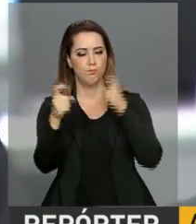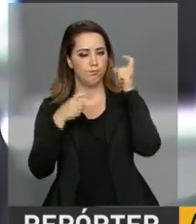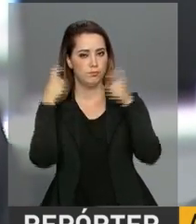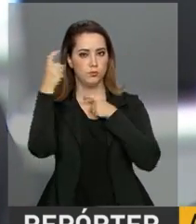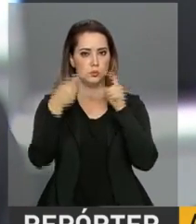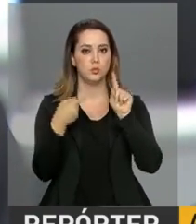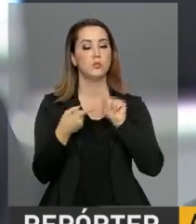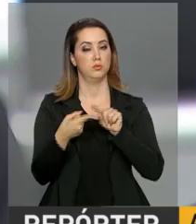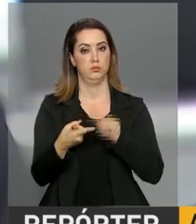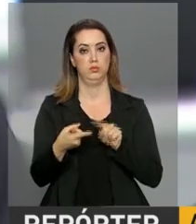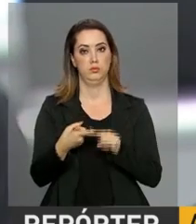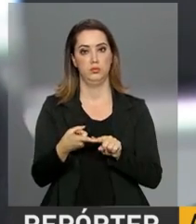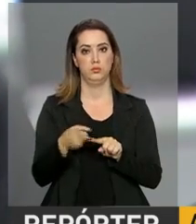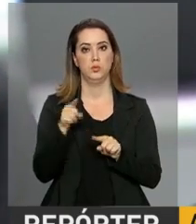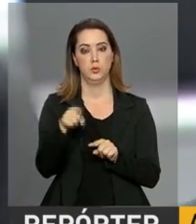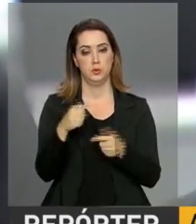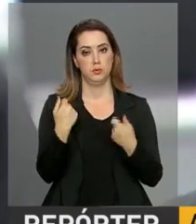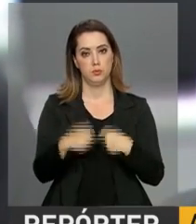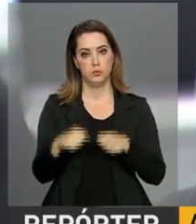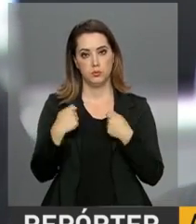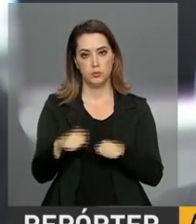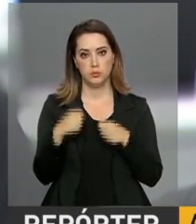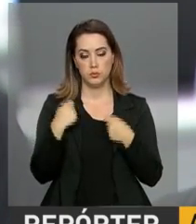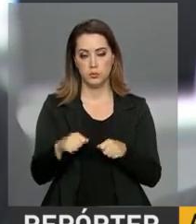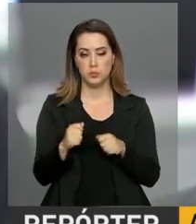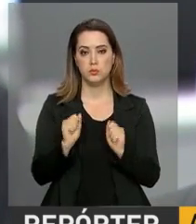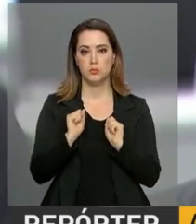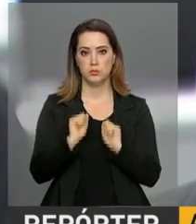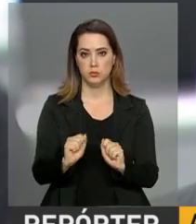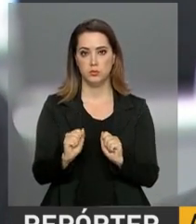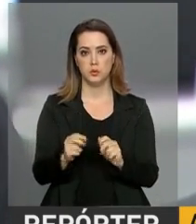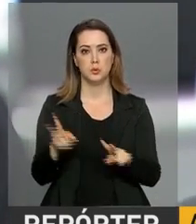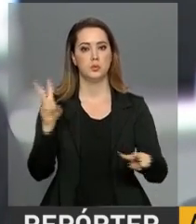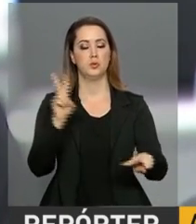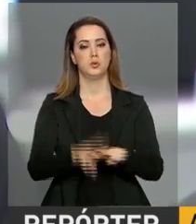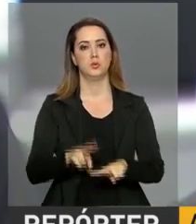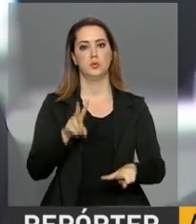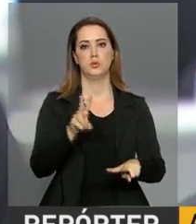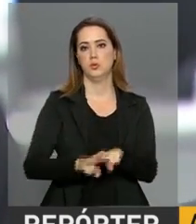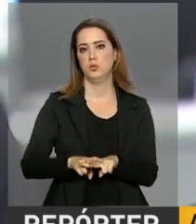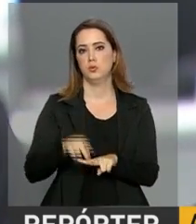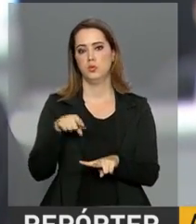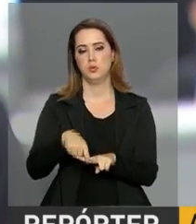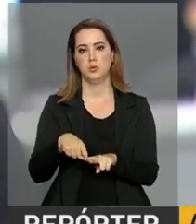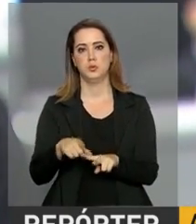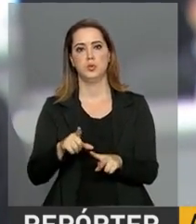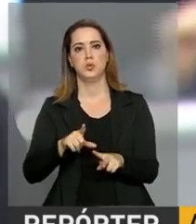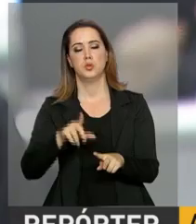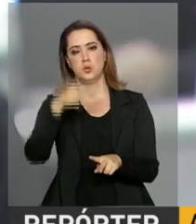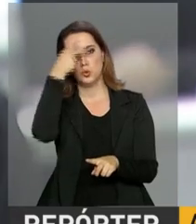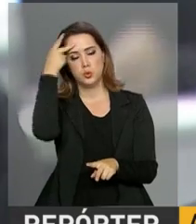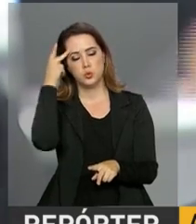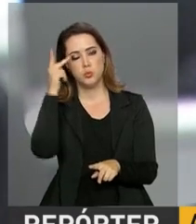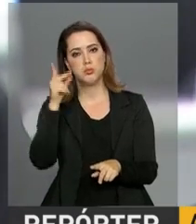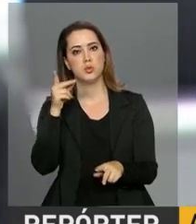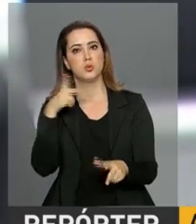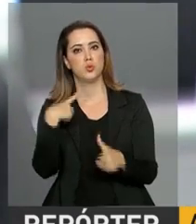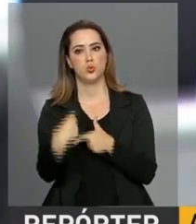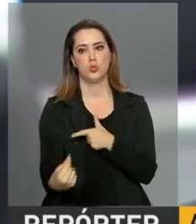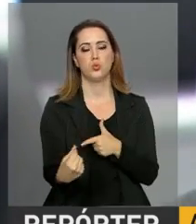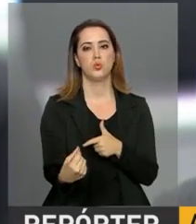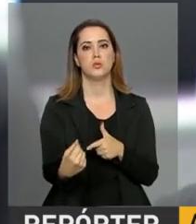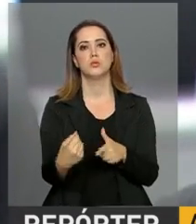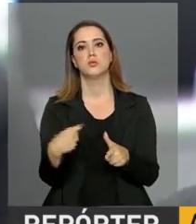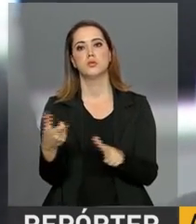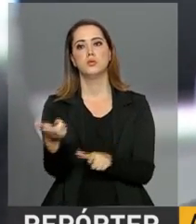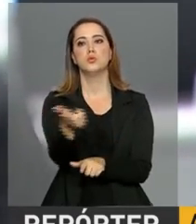O primeiro ponto é a necessidade ou a possibilidade de se prender criminosos internacionais que estejam ainda